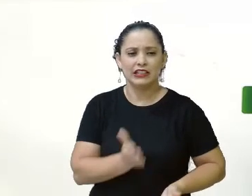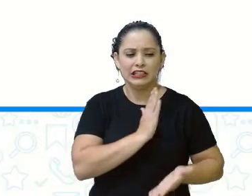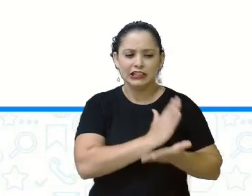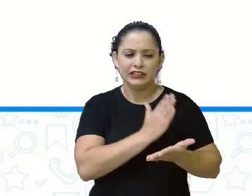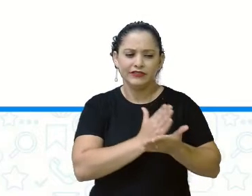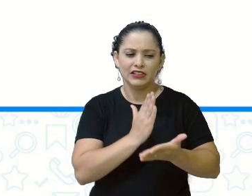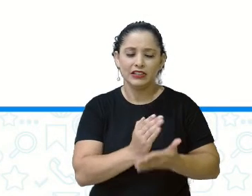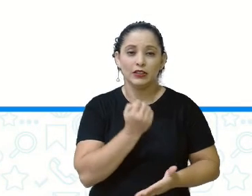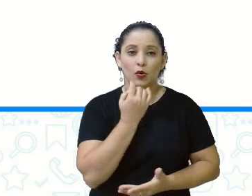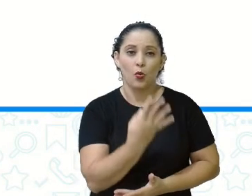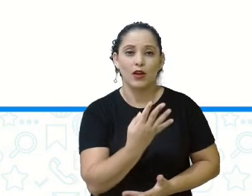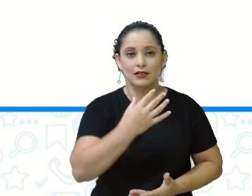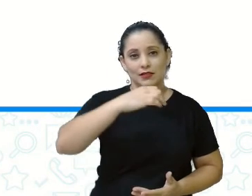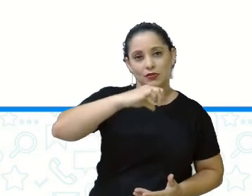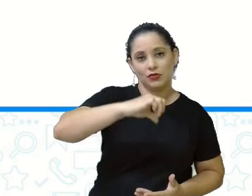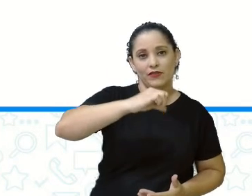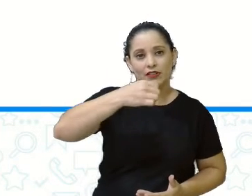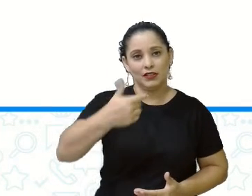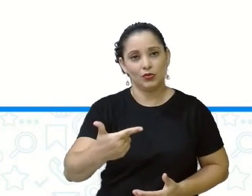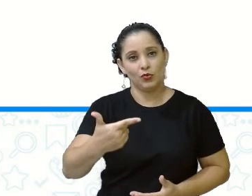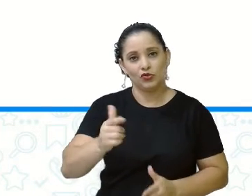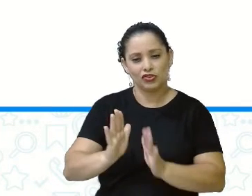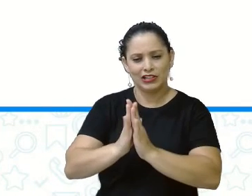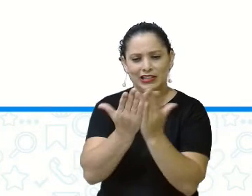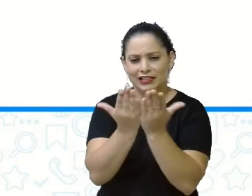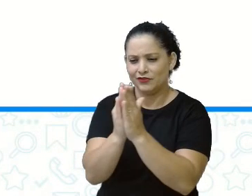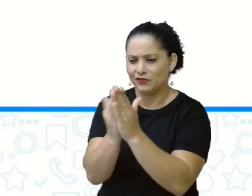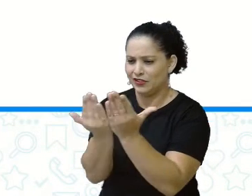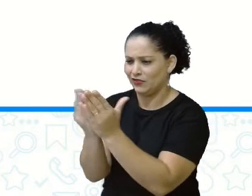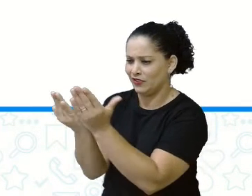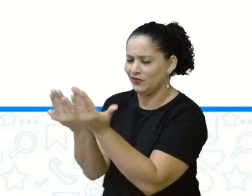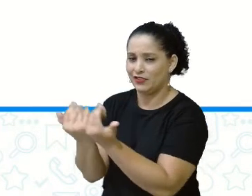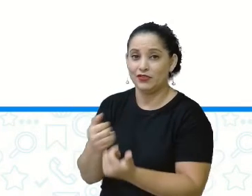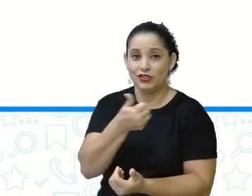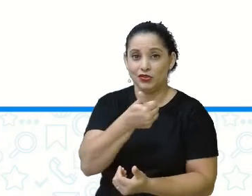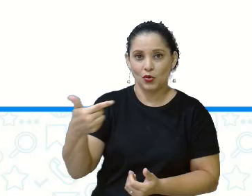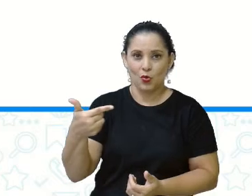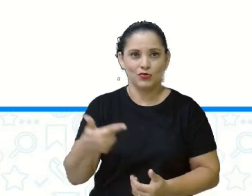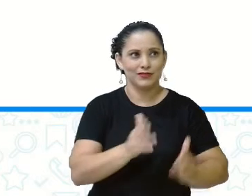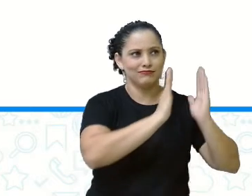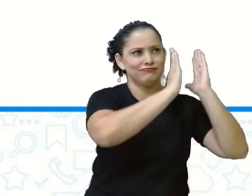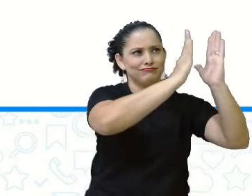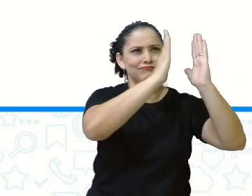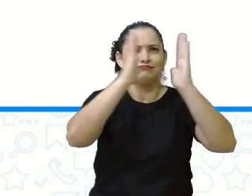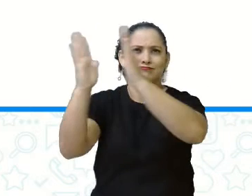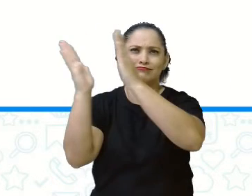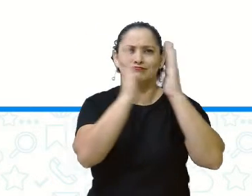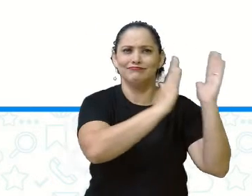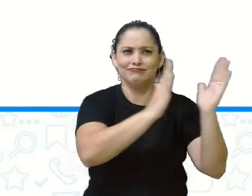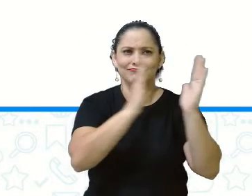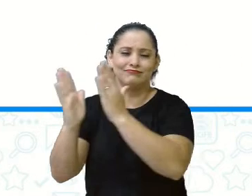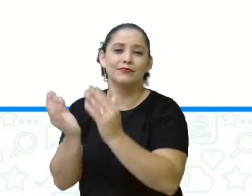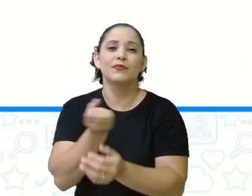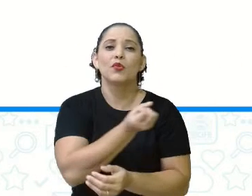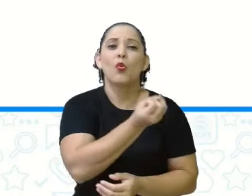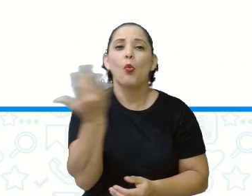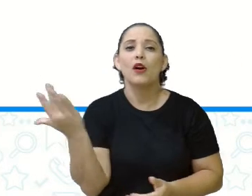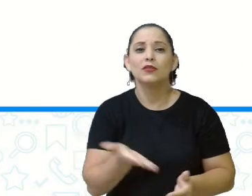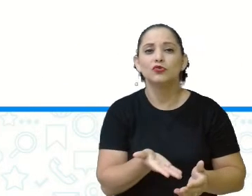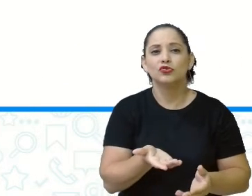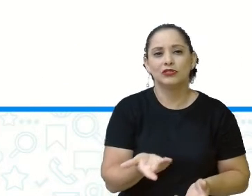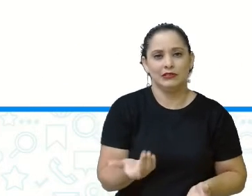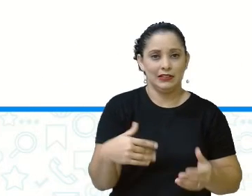492 livros em 12 prateleiras. Quantos livros ela irá colocar em cada prateleira